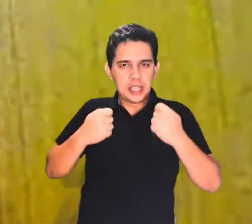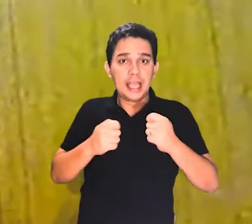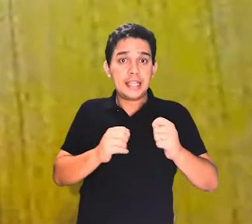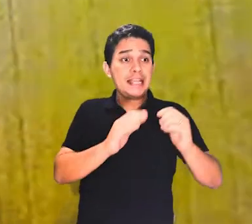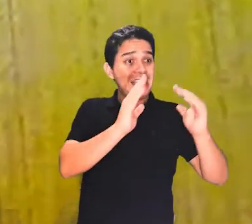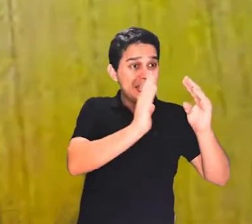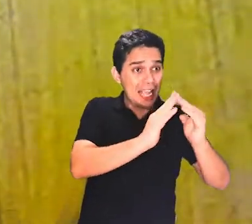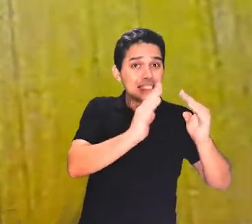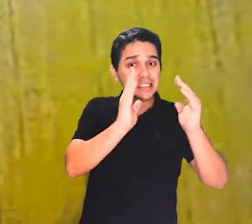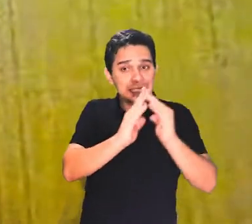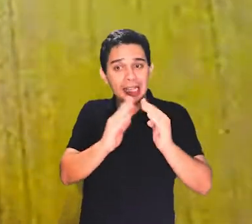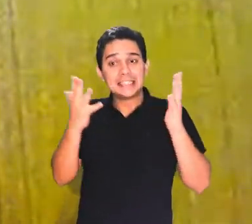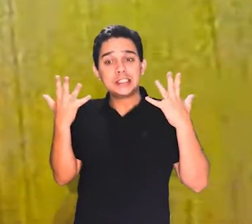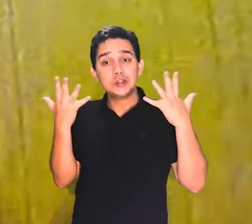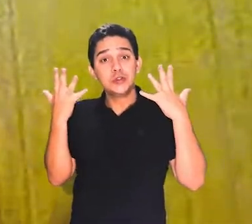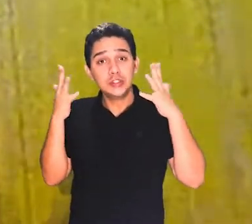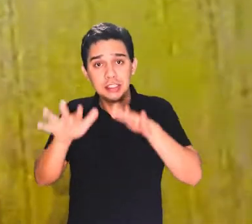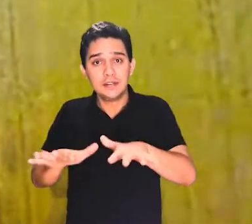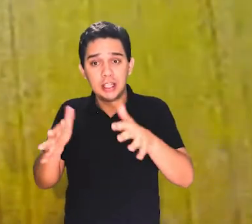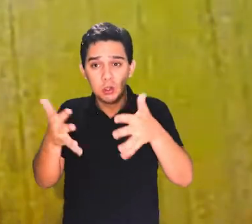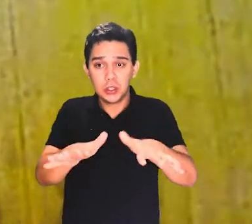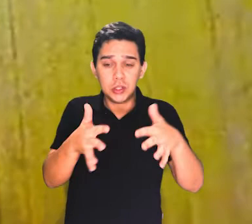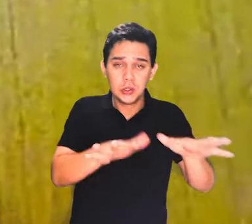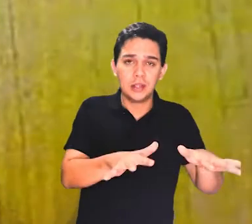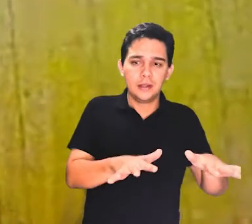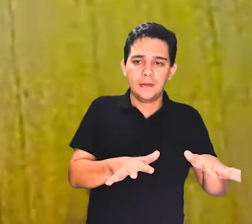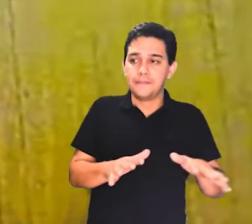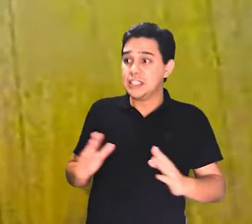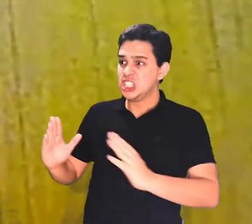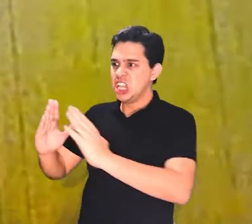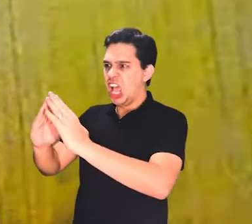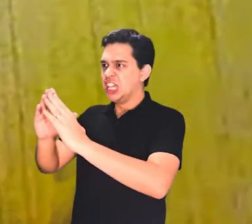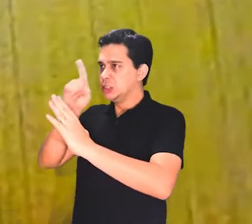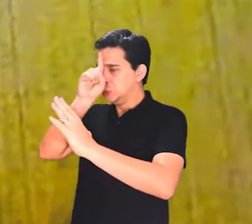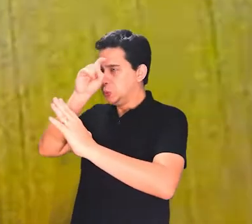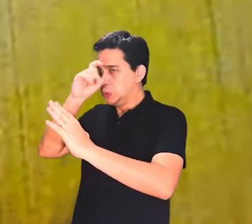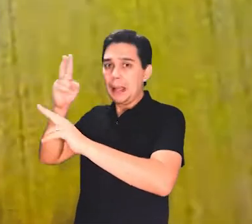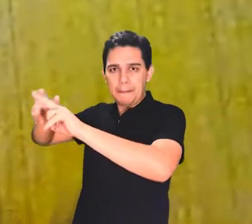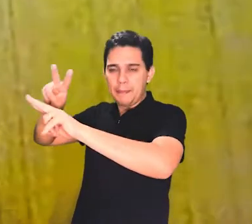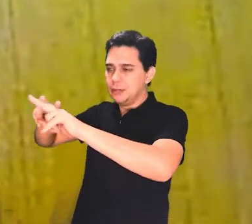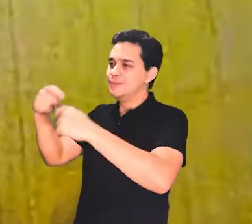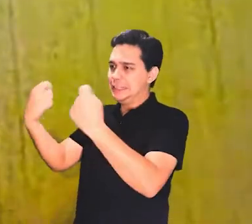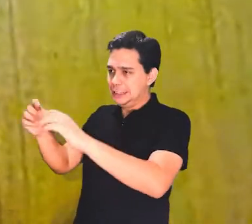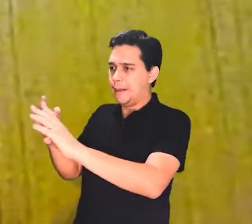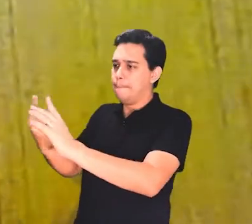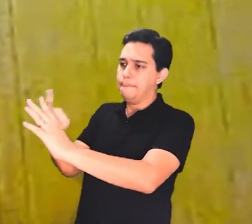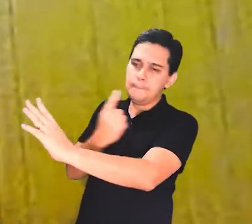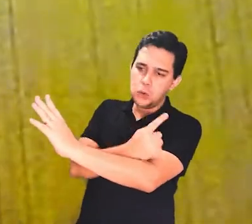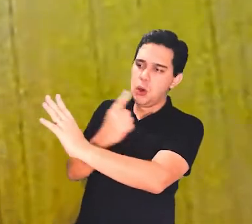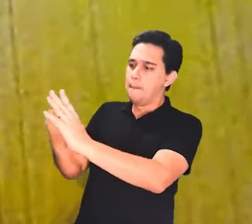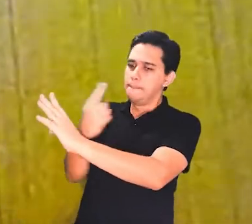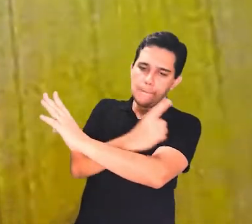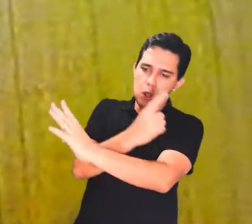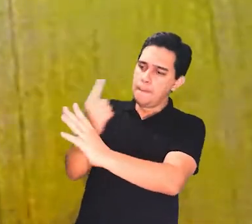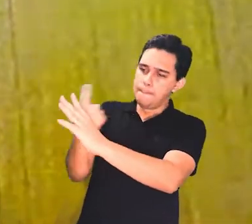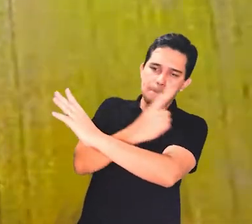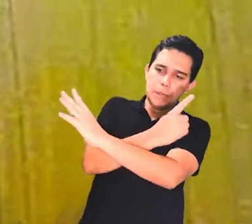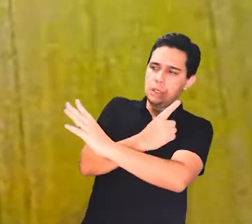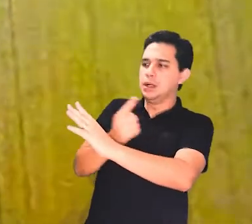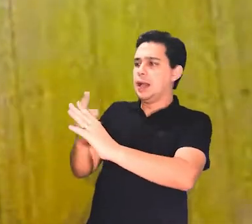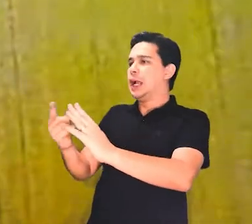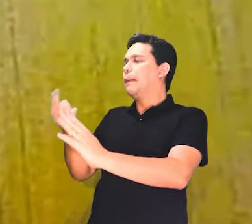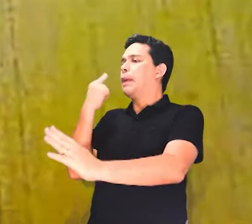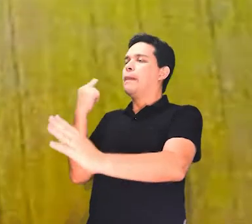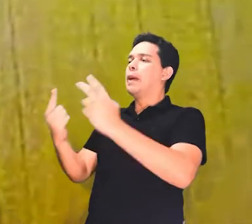residência inclusiva para acolher, retirar as pessoas desses abrigões. E, diga-se de passagem, custam muito para o poder público. A gente já